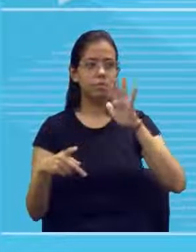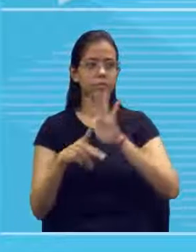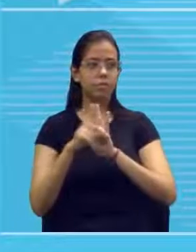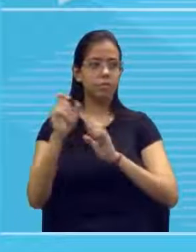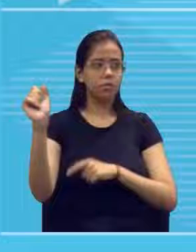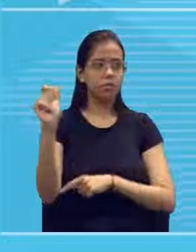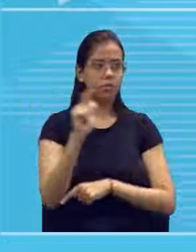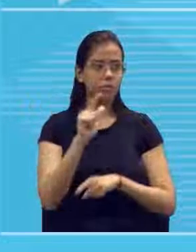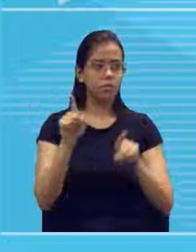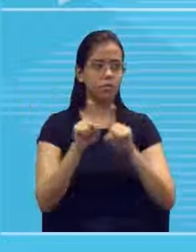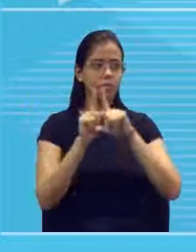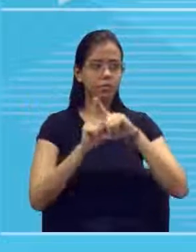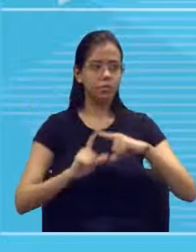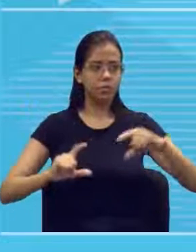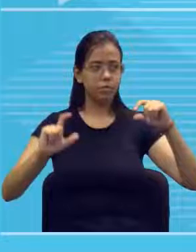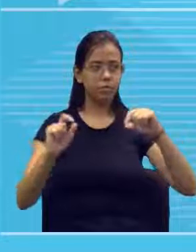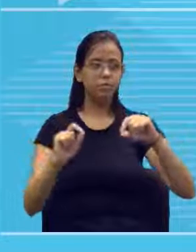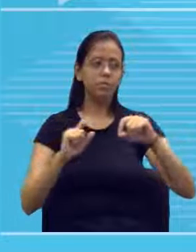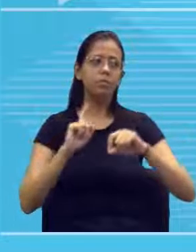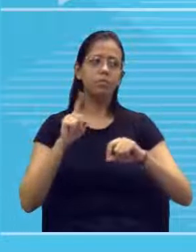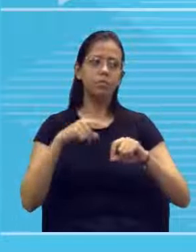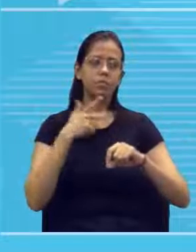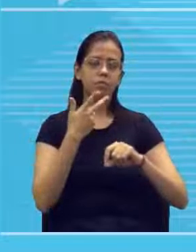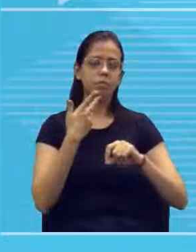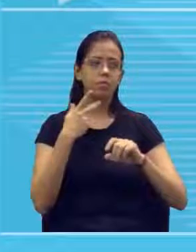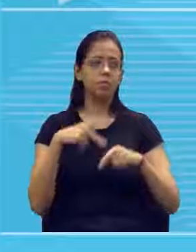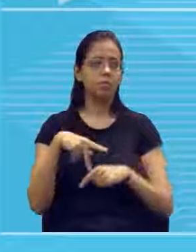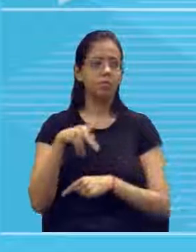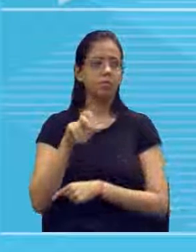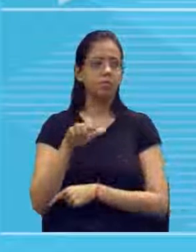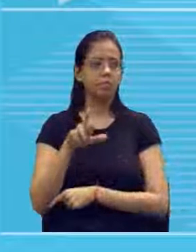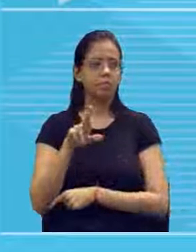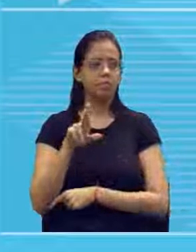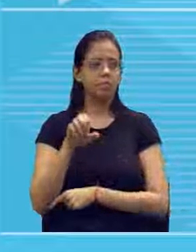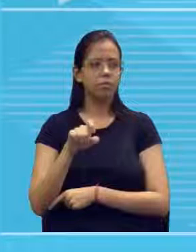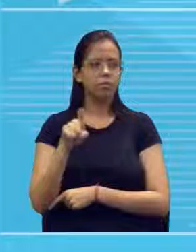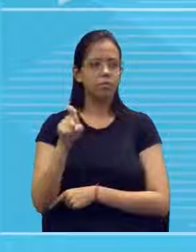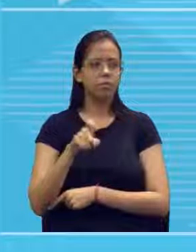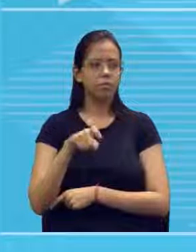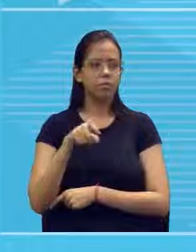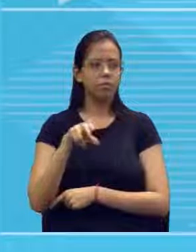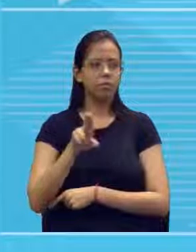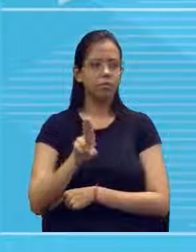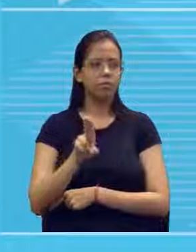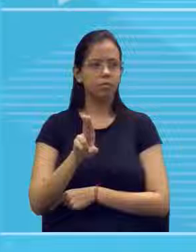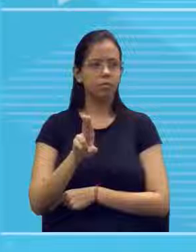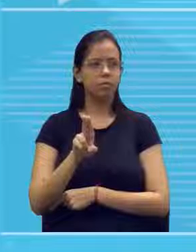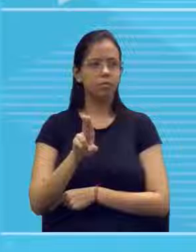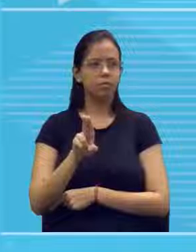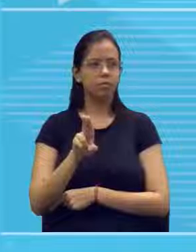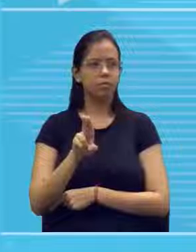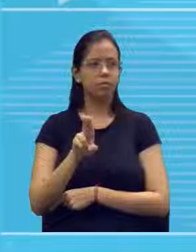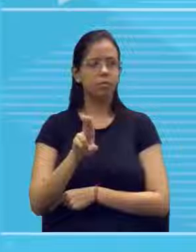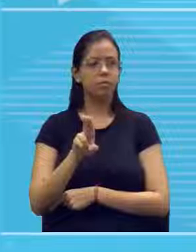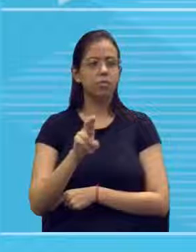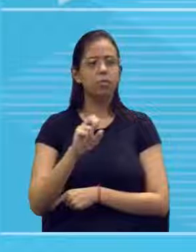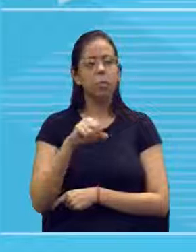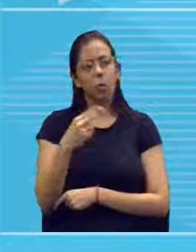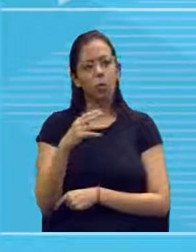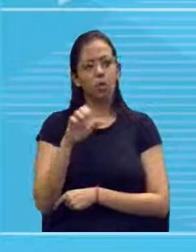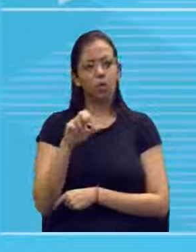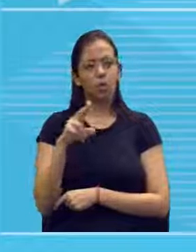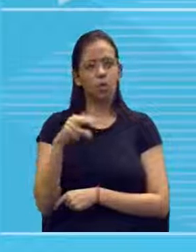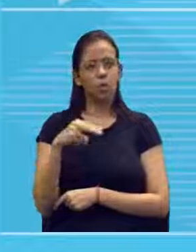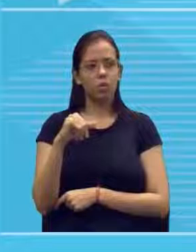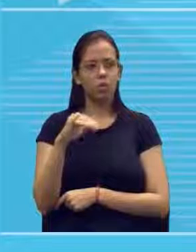é o mito do sol e da lua comenta querer Chuchu e shappire Eunice